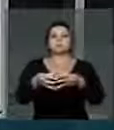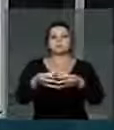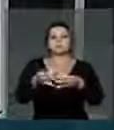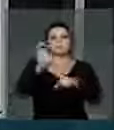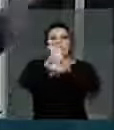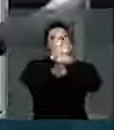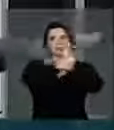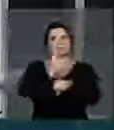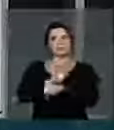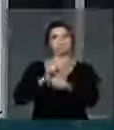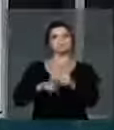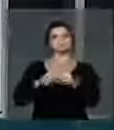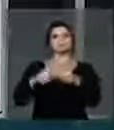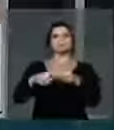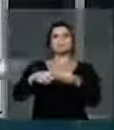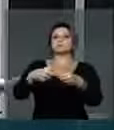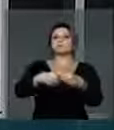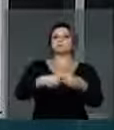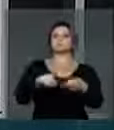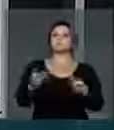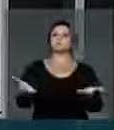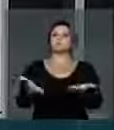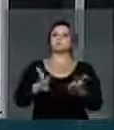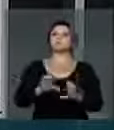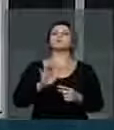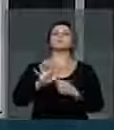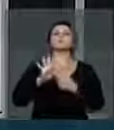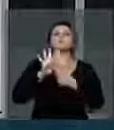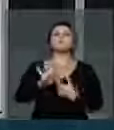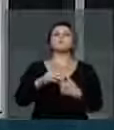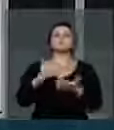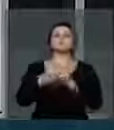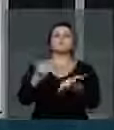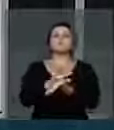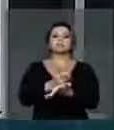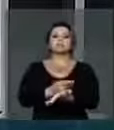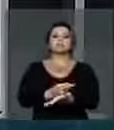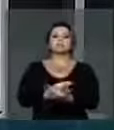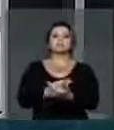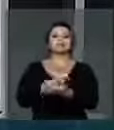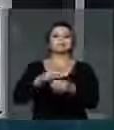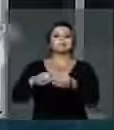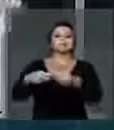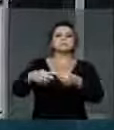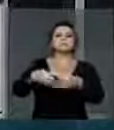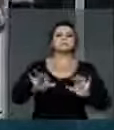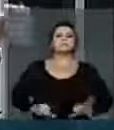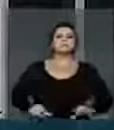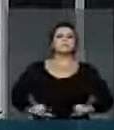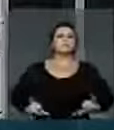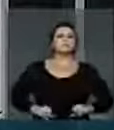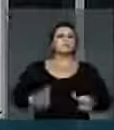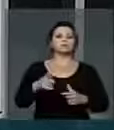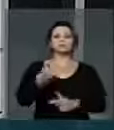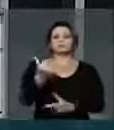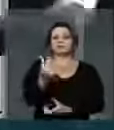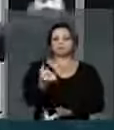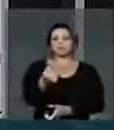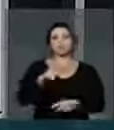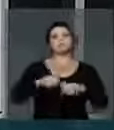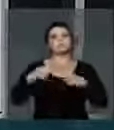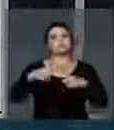municípios que hoje vivem realmente em situação de penúria. É preciso que se faça